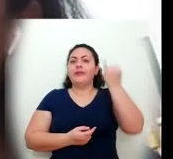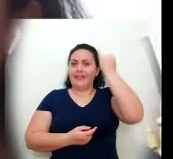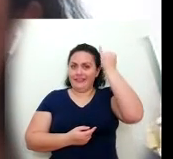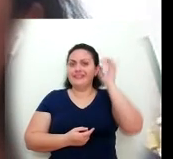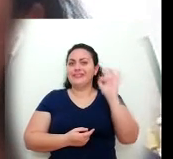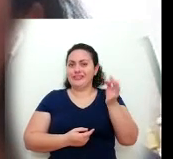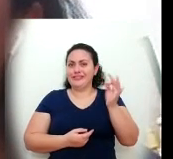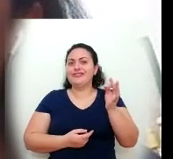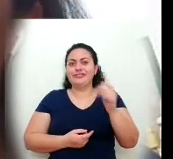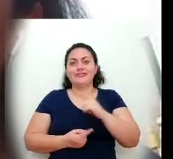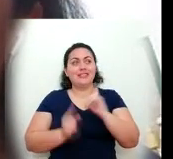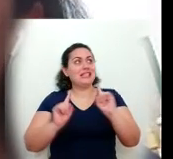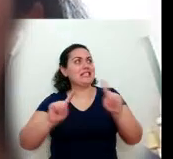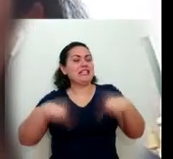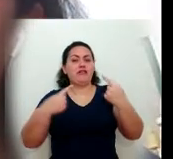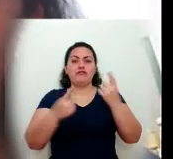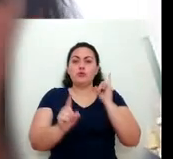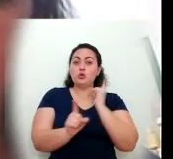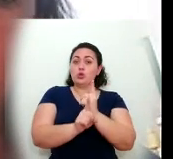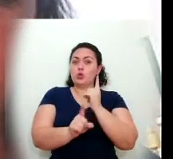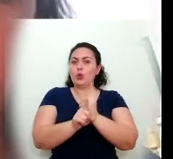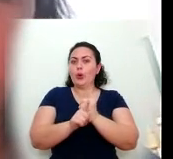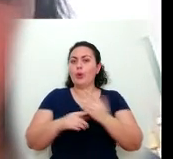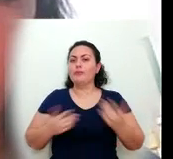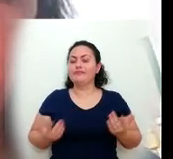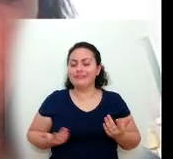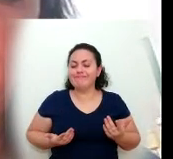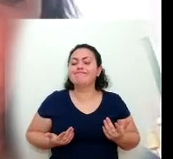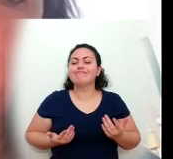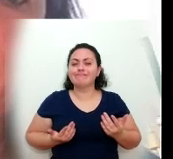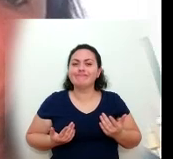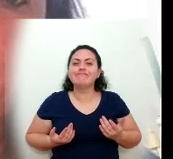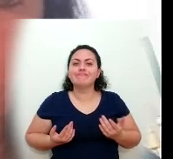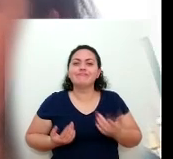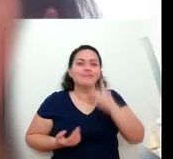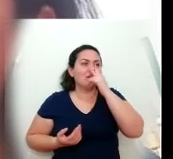é bem importante também, né? De poder descobrir até